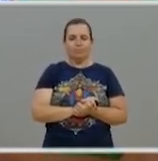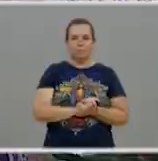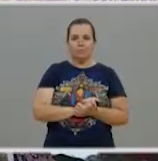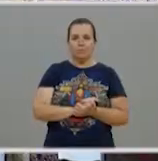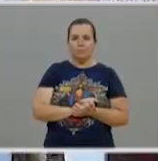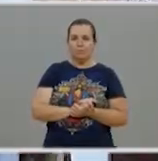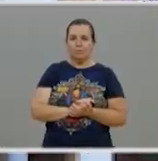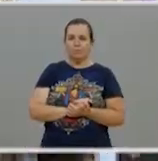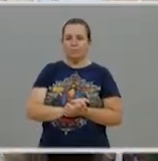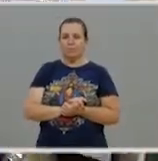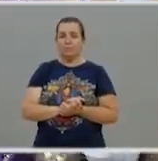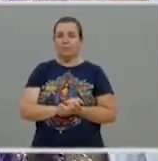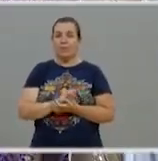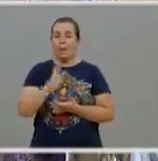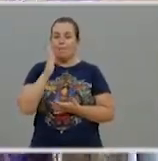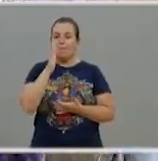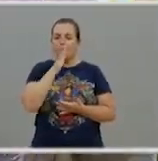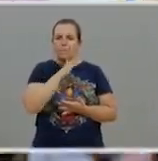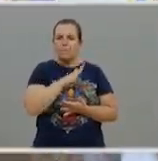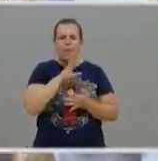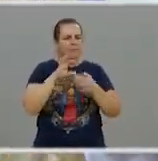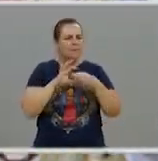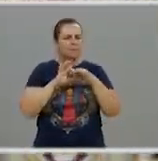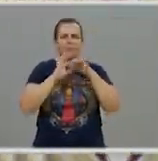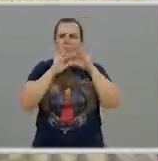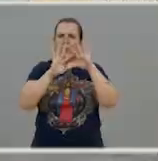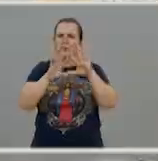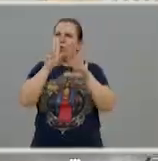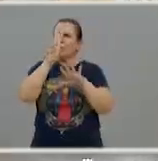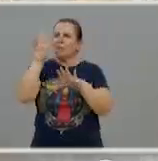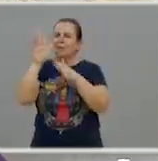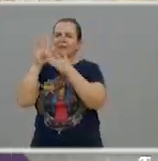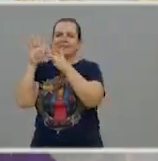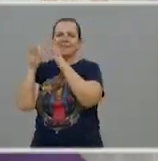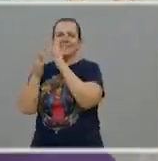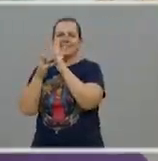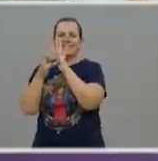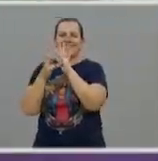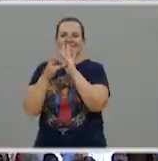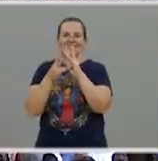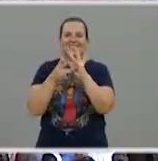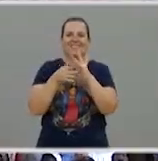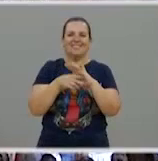Deste mal vai libertar. Pelo nome.